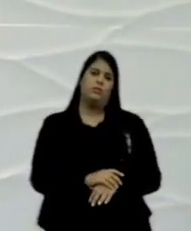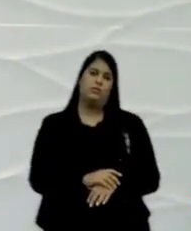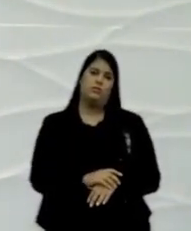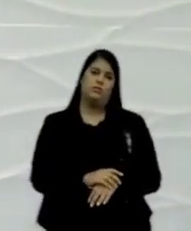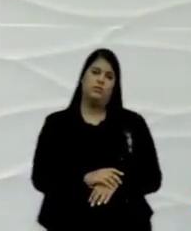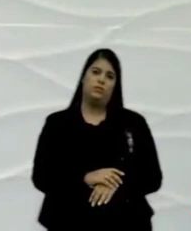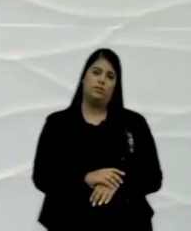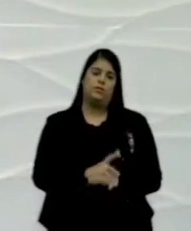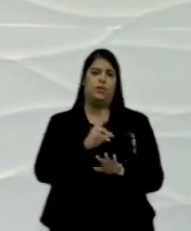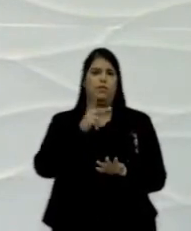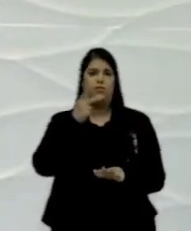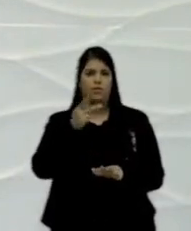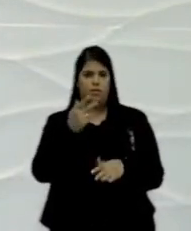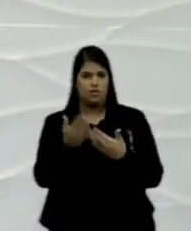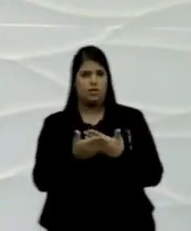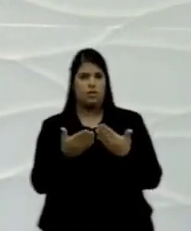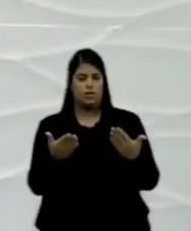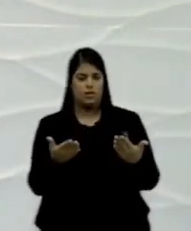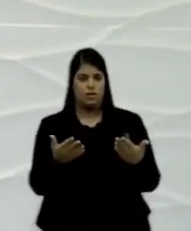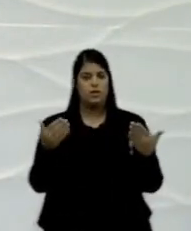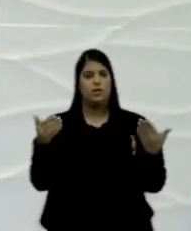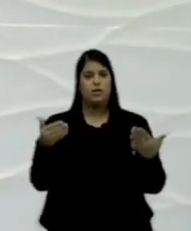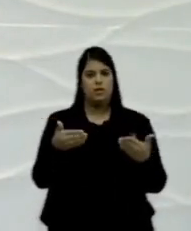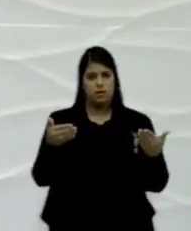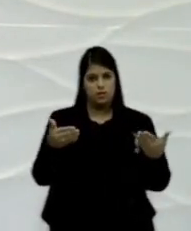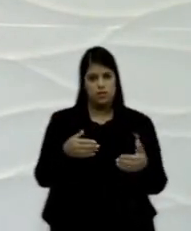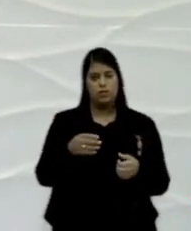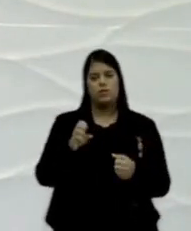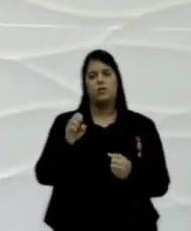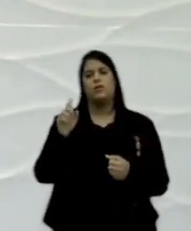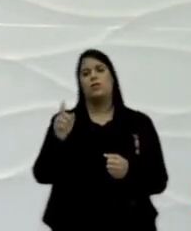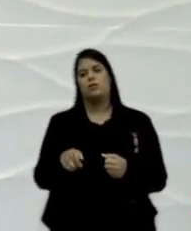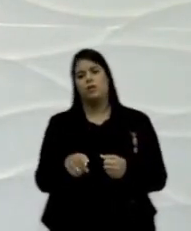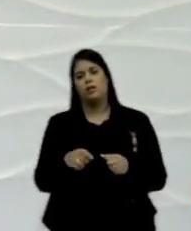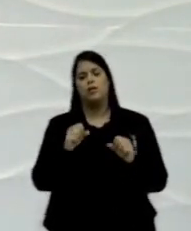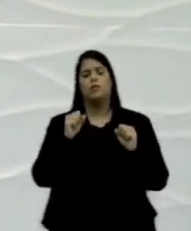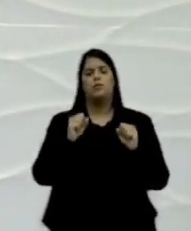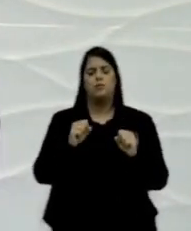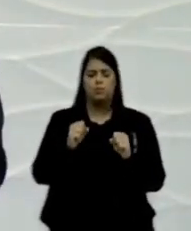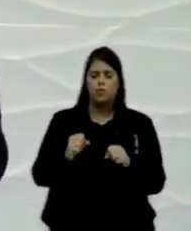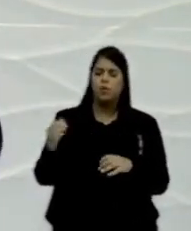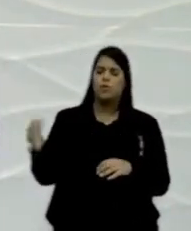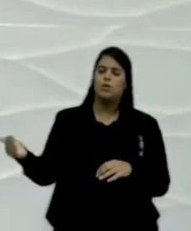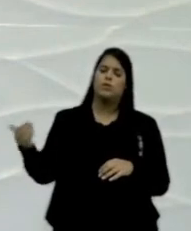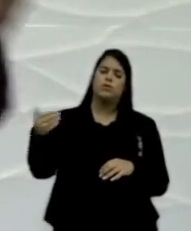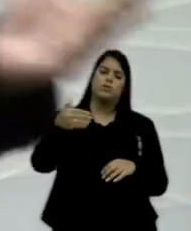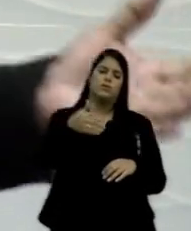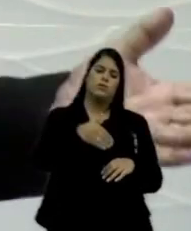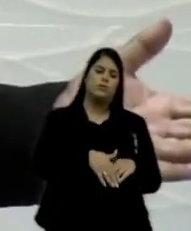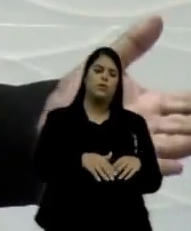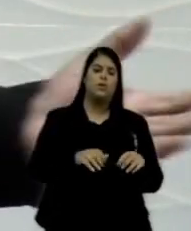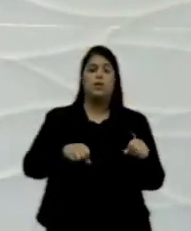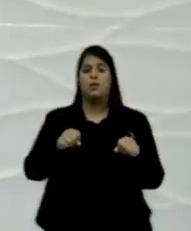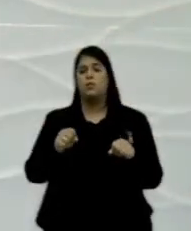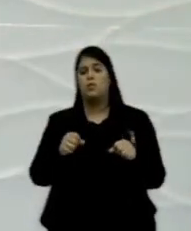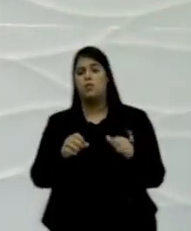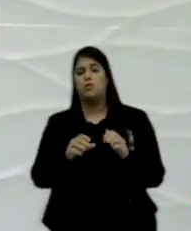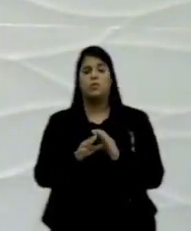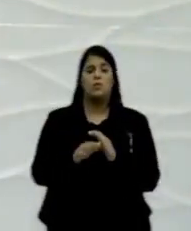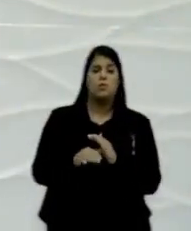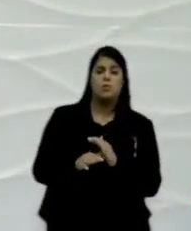Mesmo vocês falando que agora nós vamos passar que realmente não tem nada, pode vir, não estando com a moto